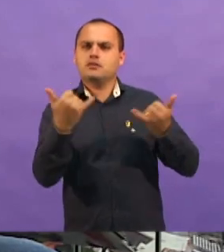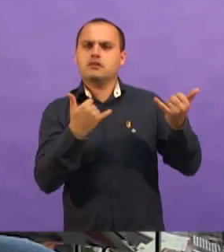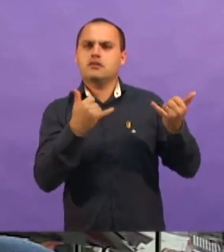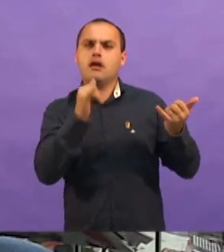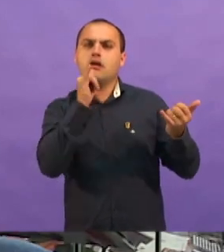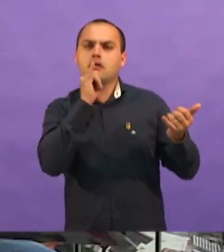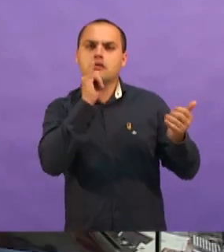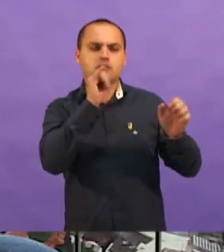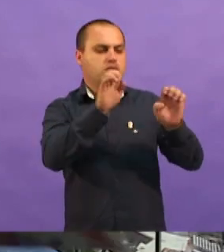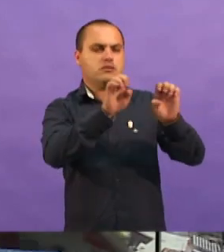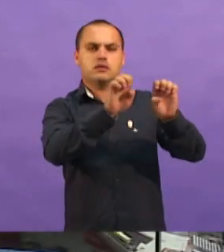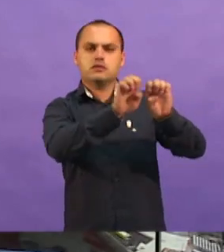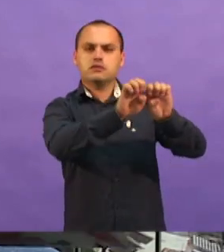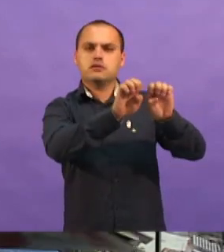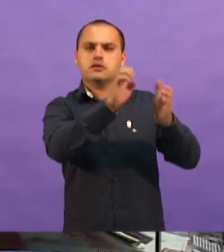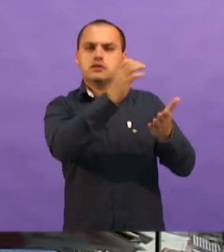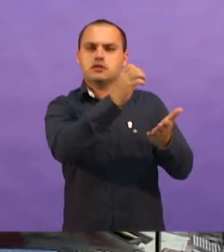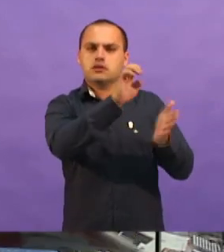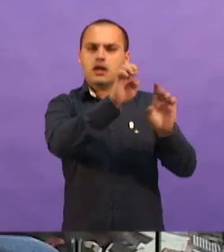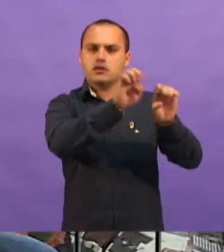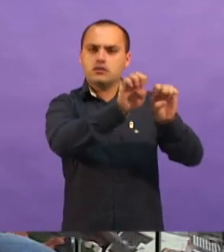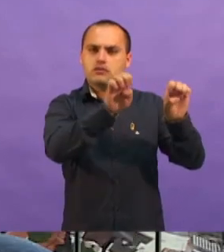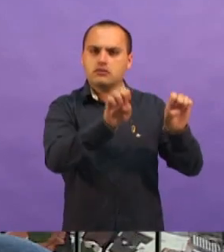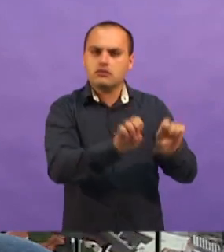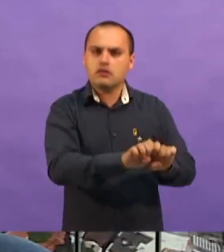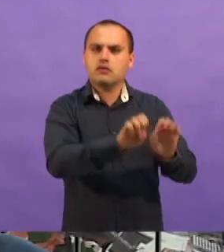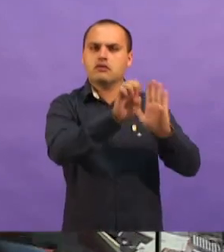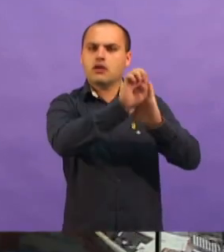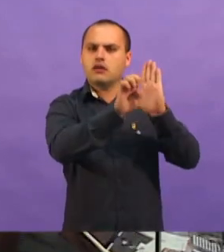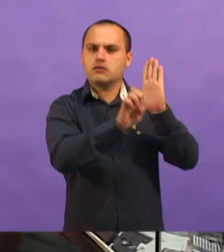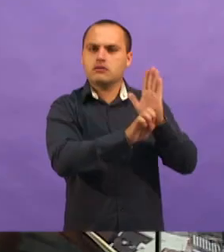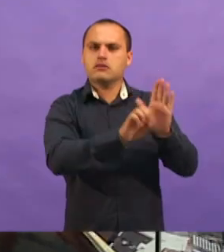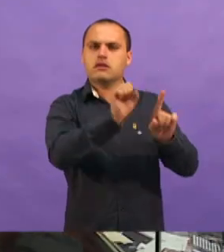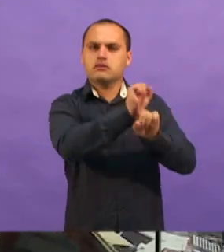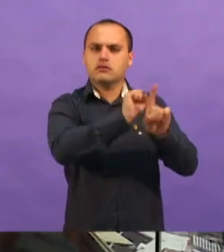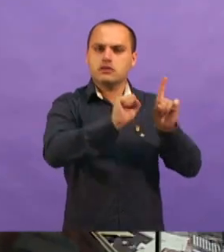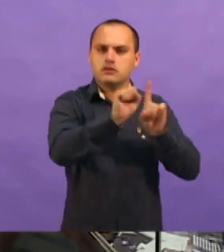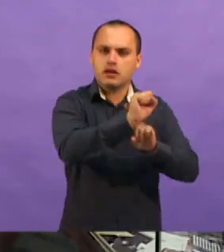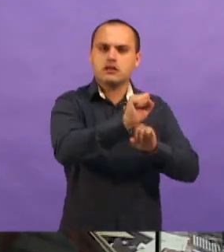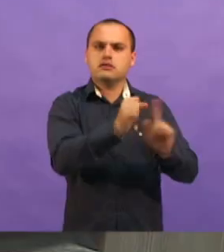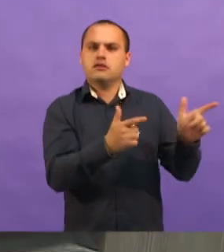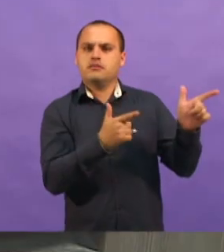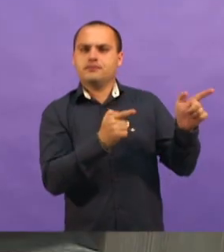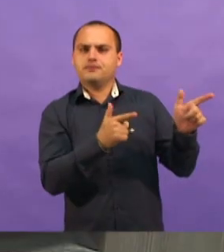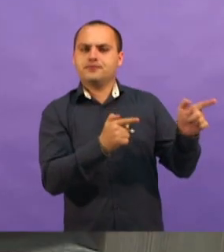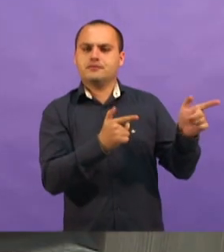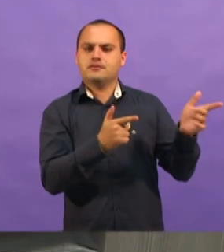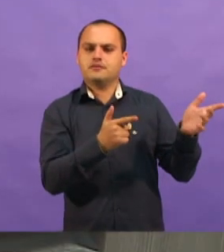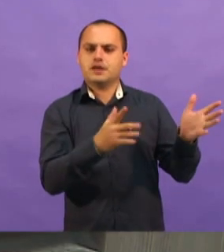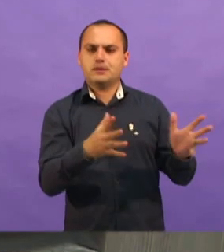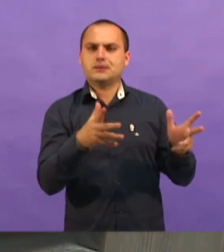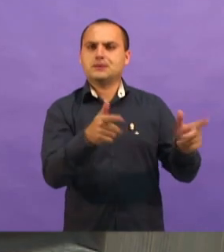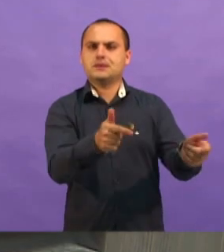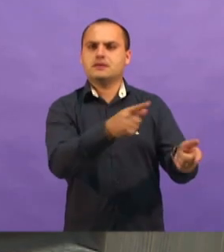Sociedade de Atiradores de Itajaí, né? De que ano que é? Os Estatutos,